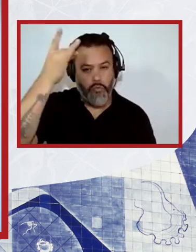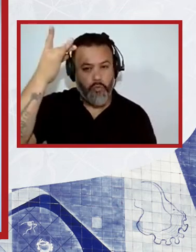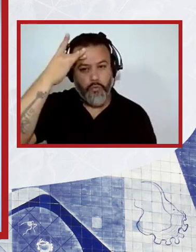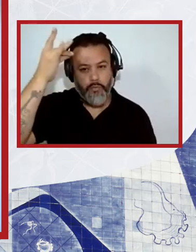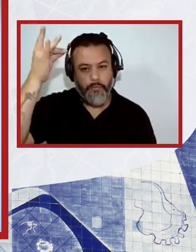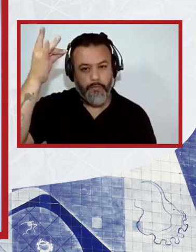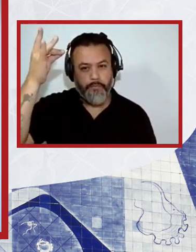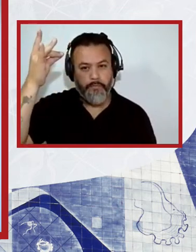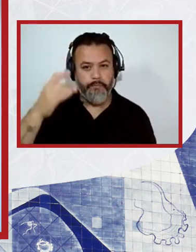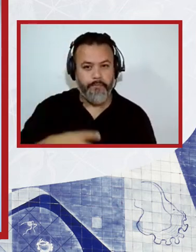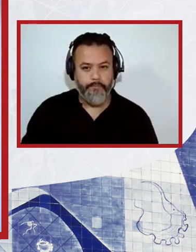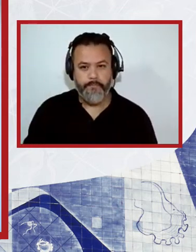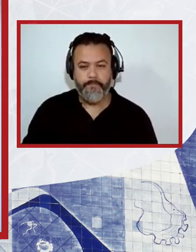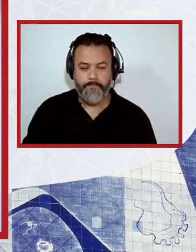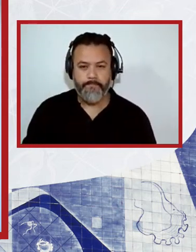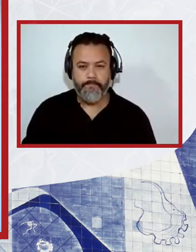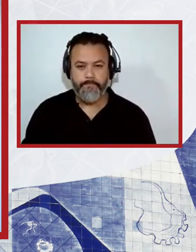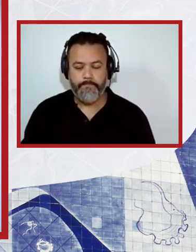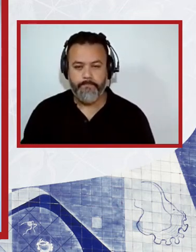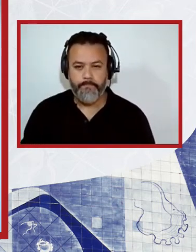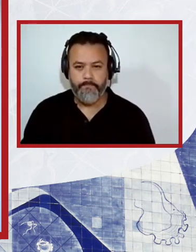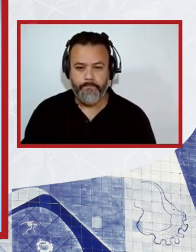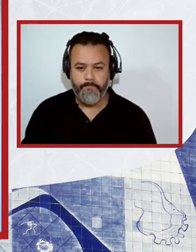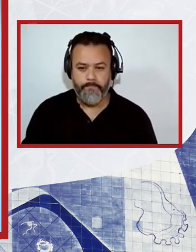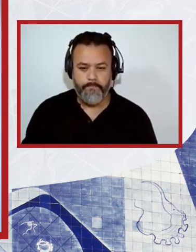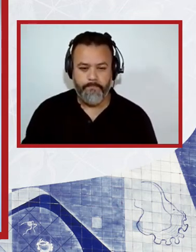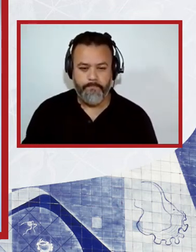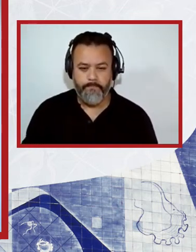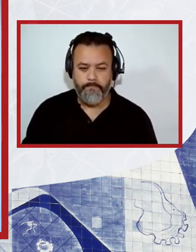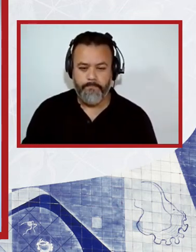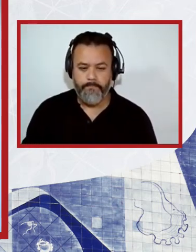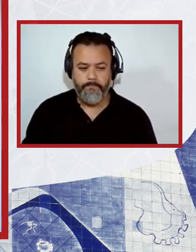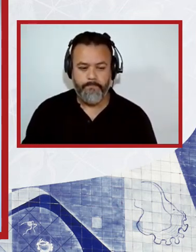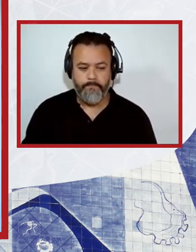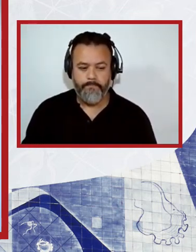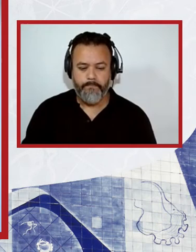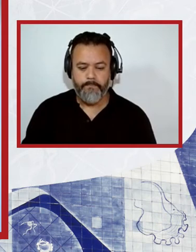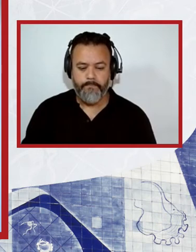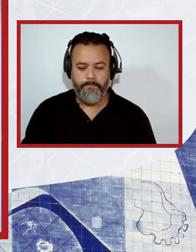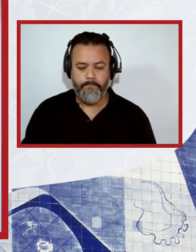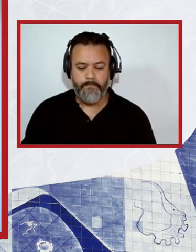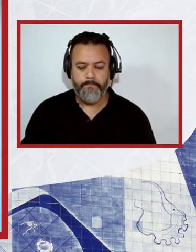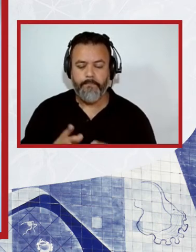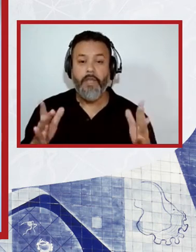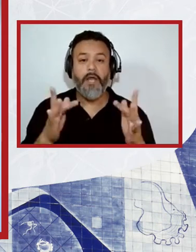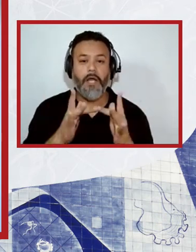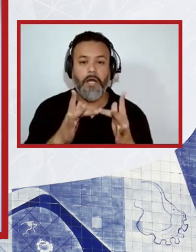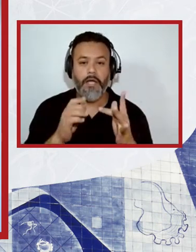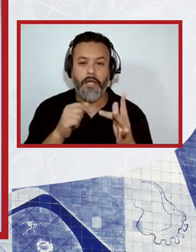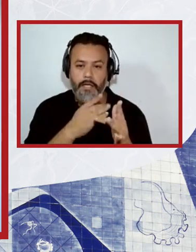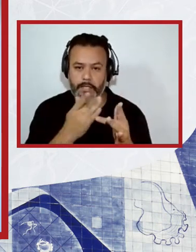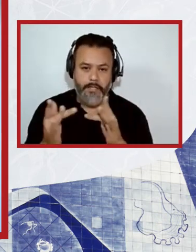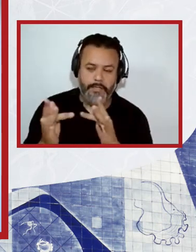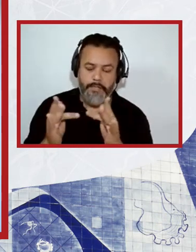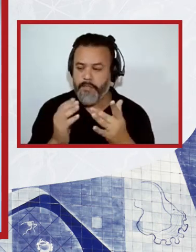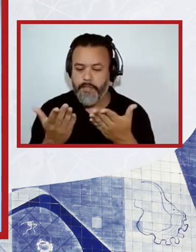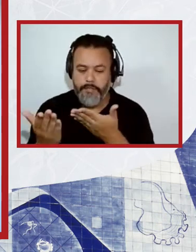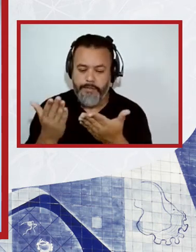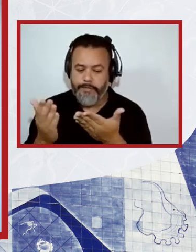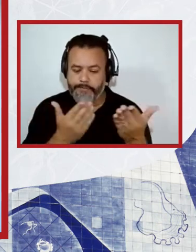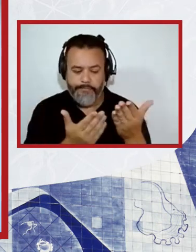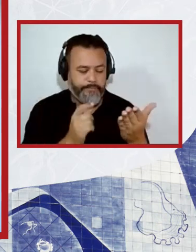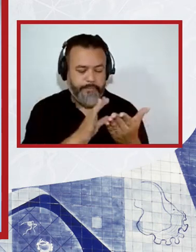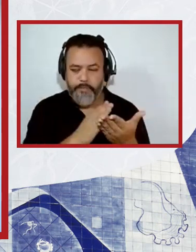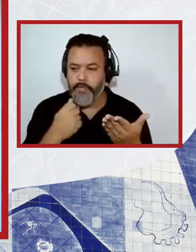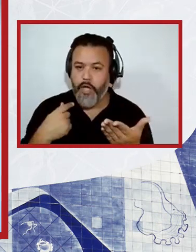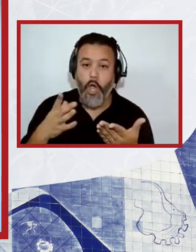e como eles mediam a aprendizagem dos